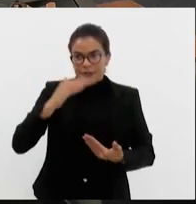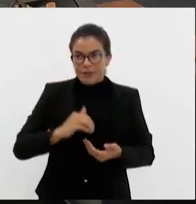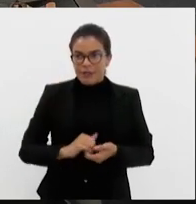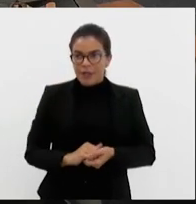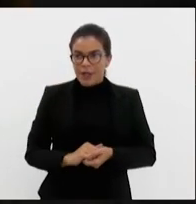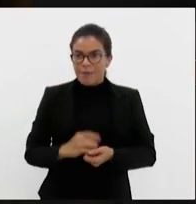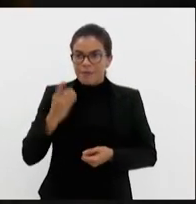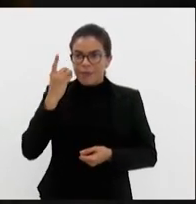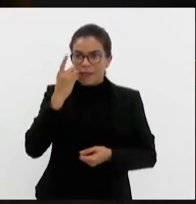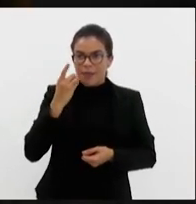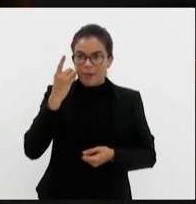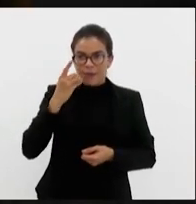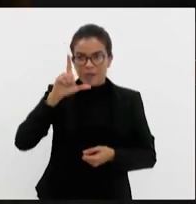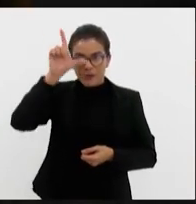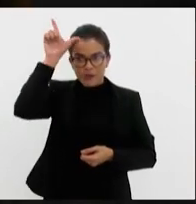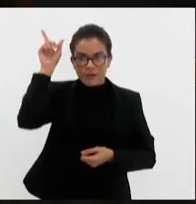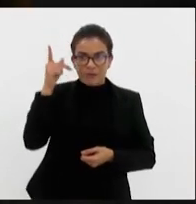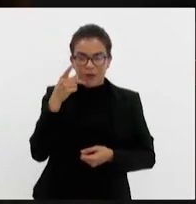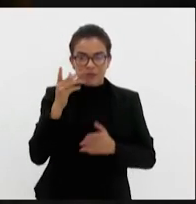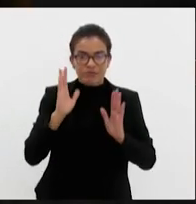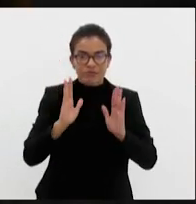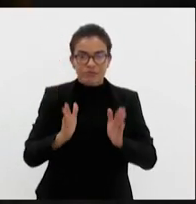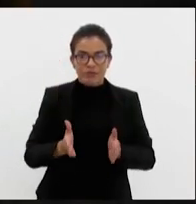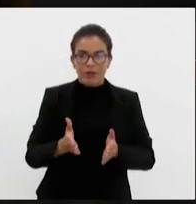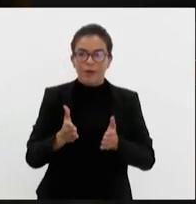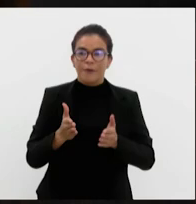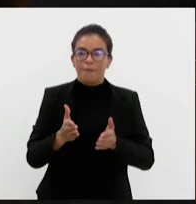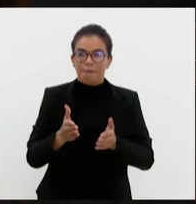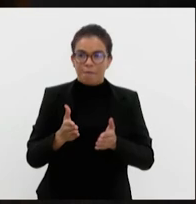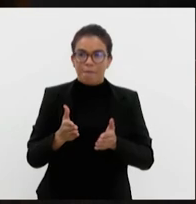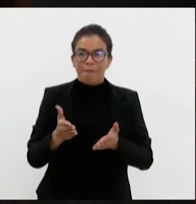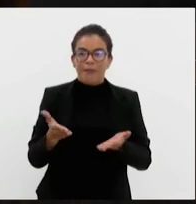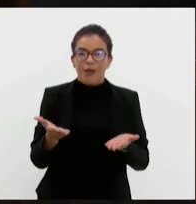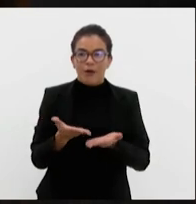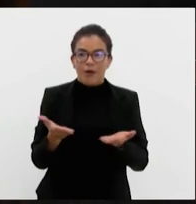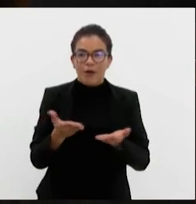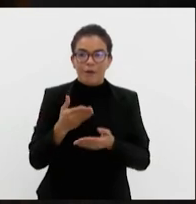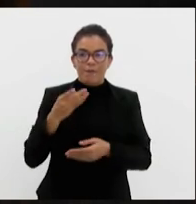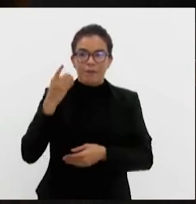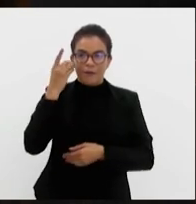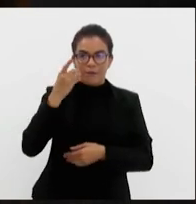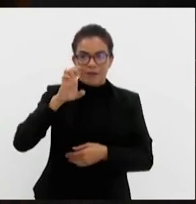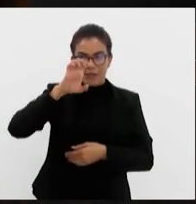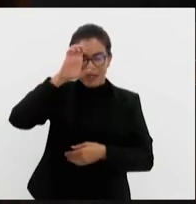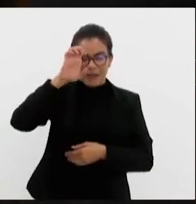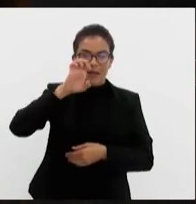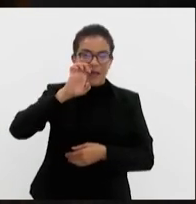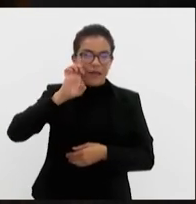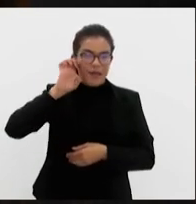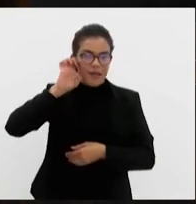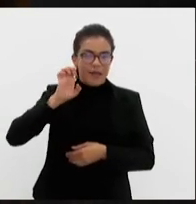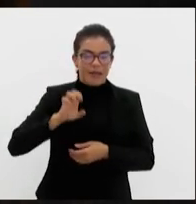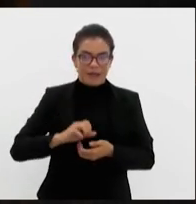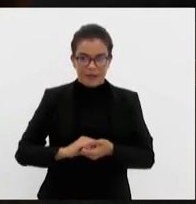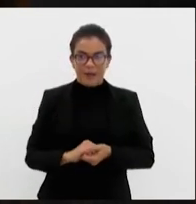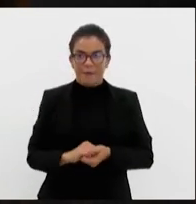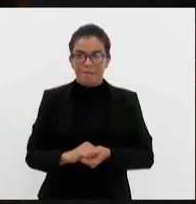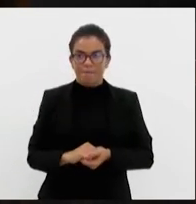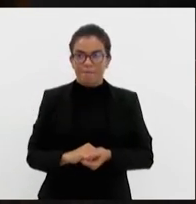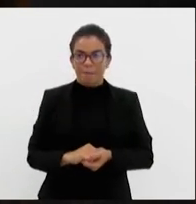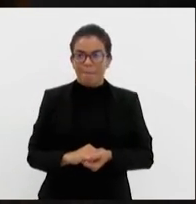Obrigado, deputado Luiz Paulo. A presidência convida a próxima inscrita, a deputada Élica Takimoto, para fazer uso da